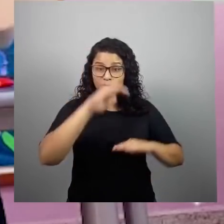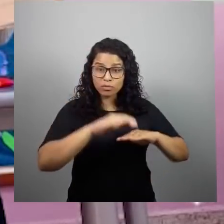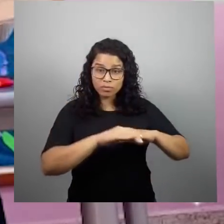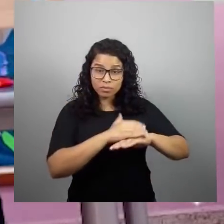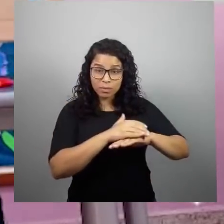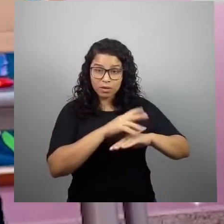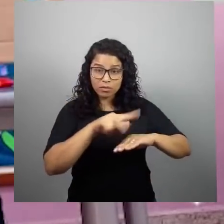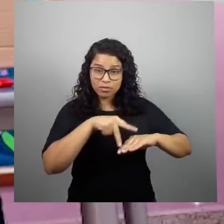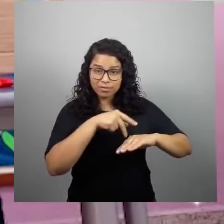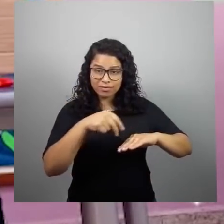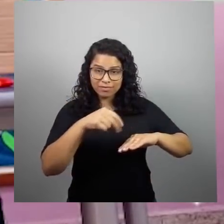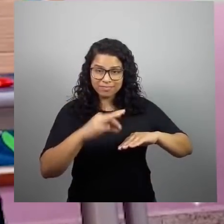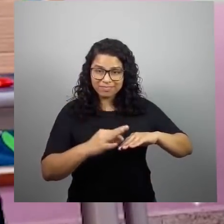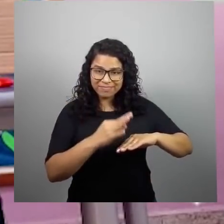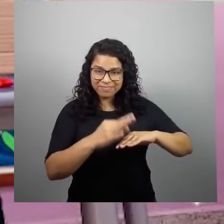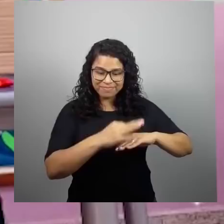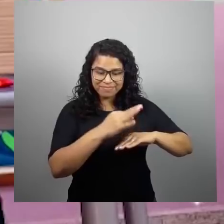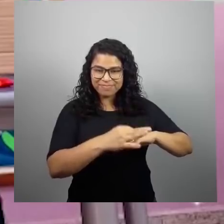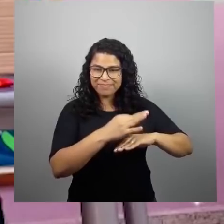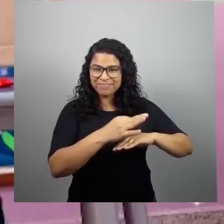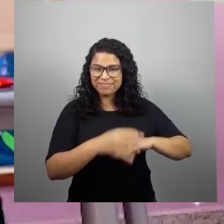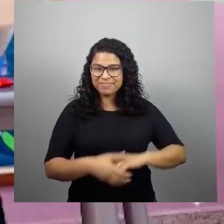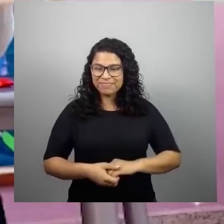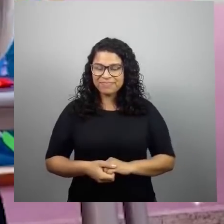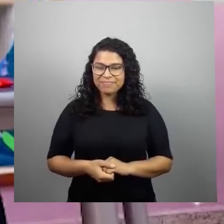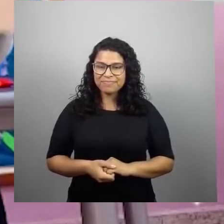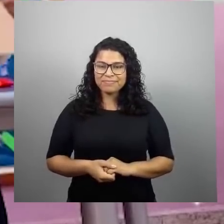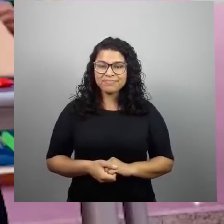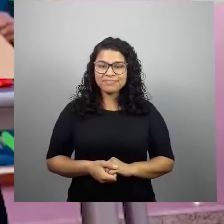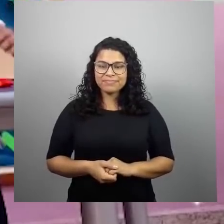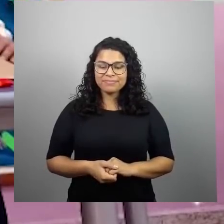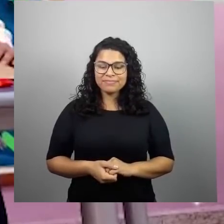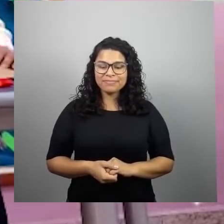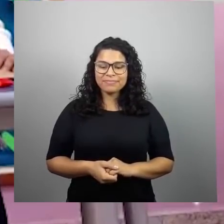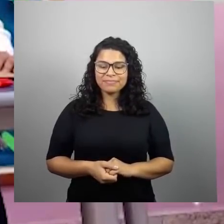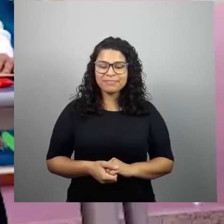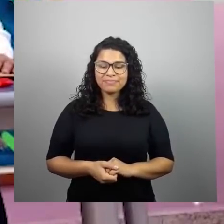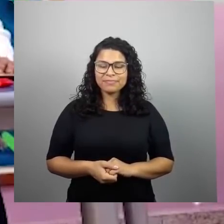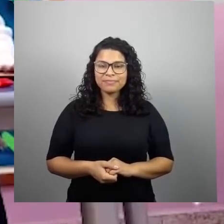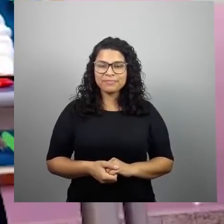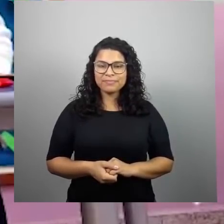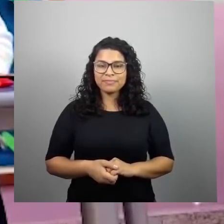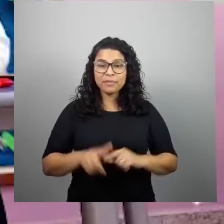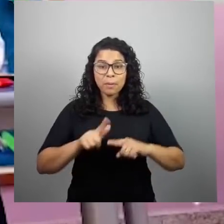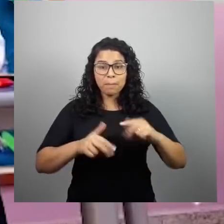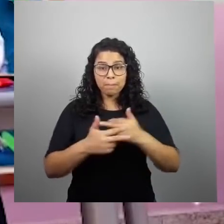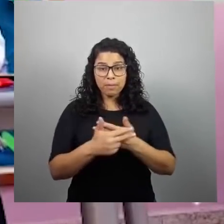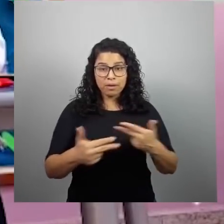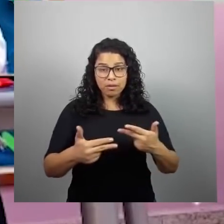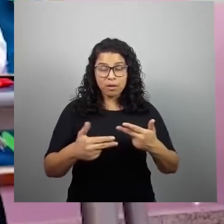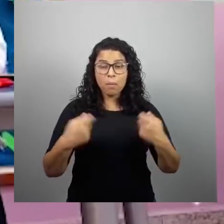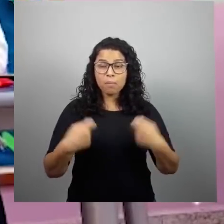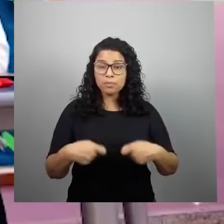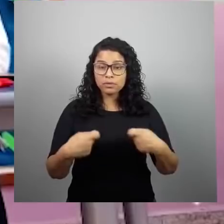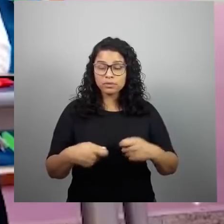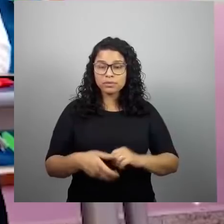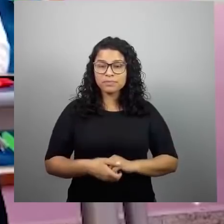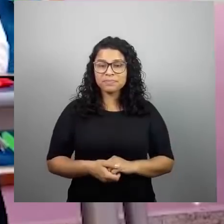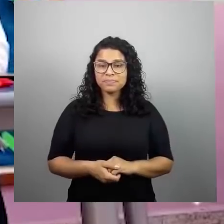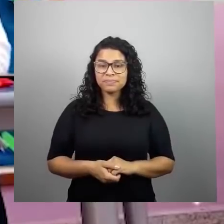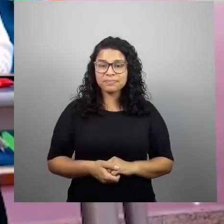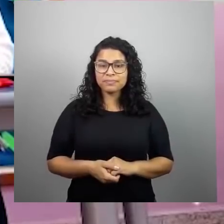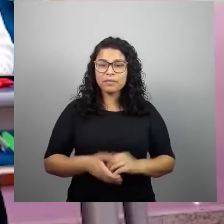o cadarço no tênis. Os materiais que vamos precisar é